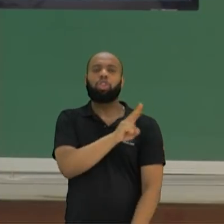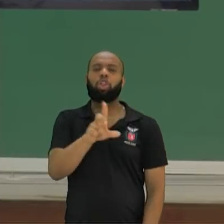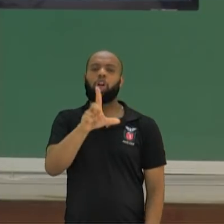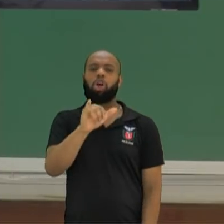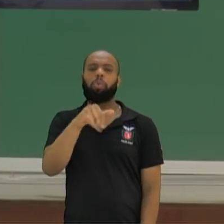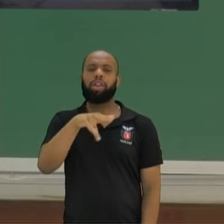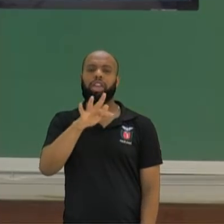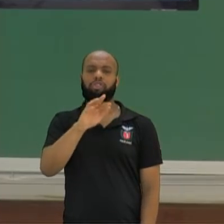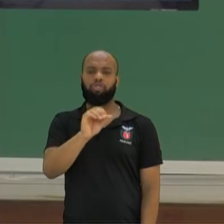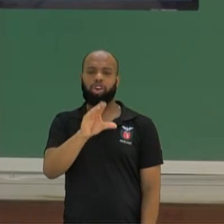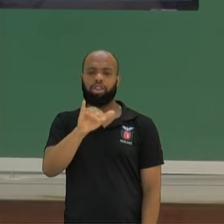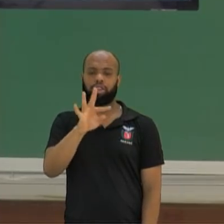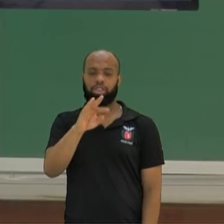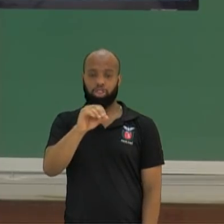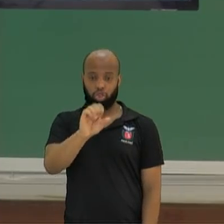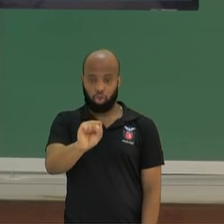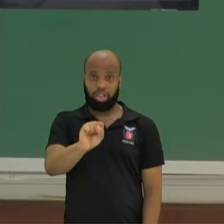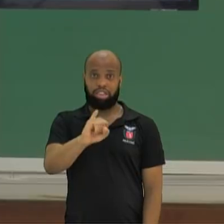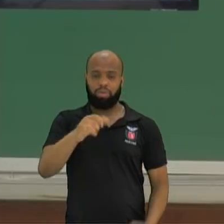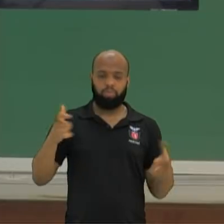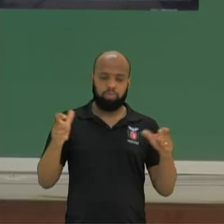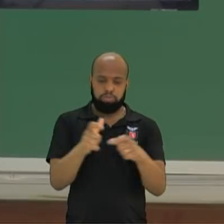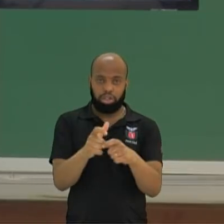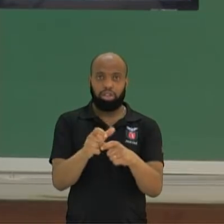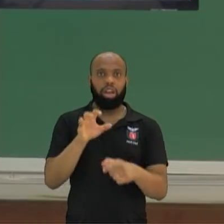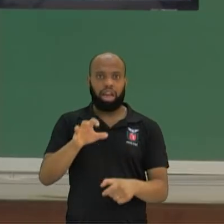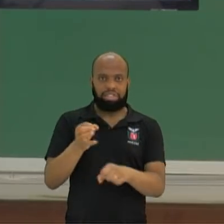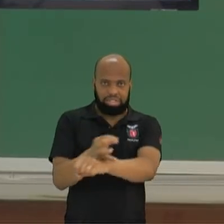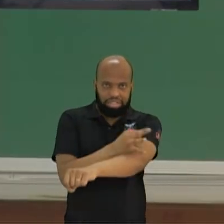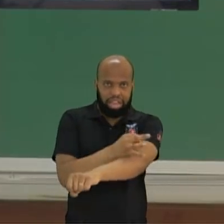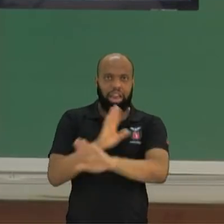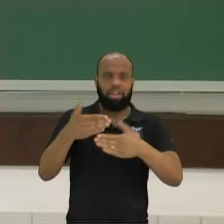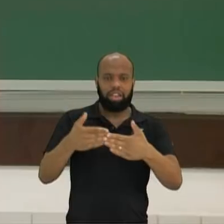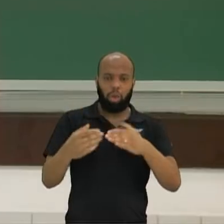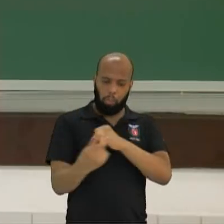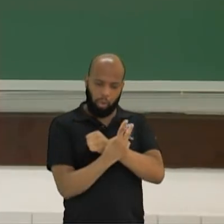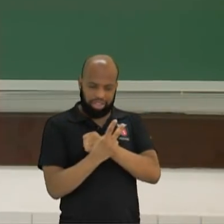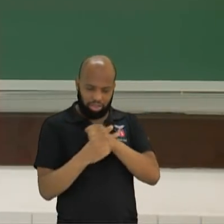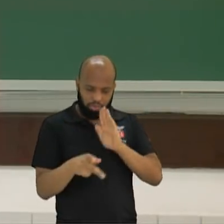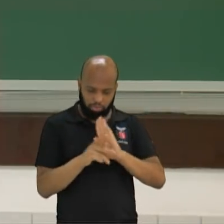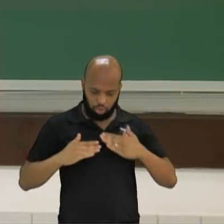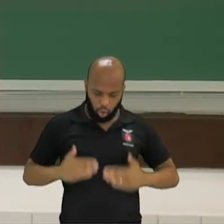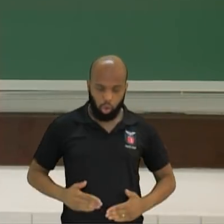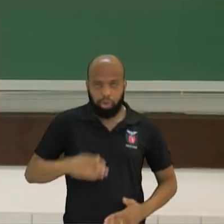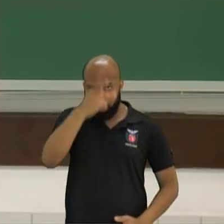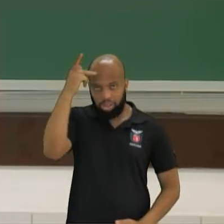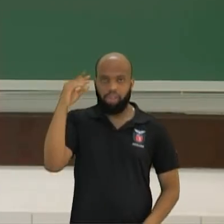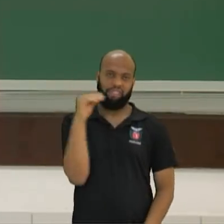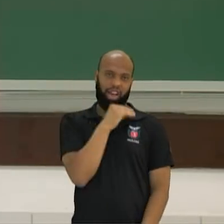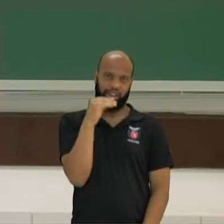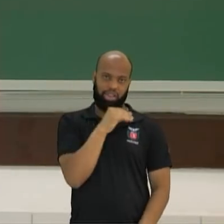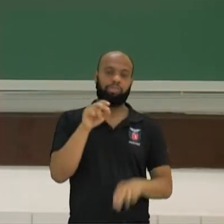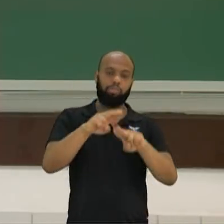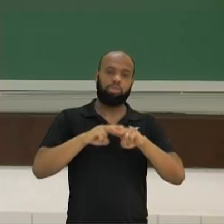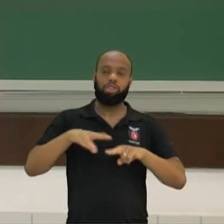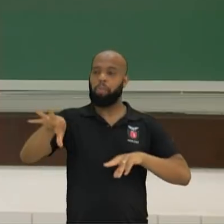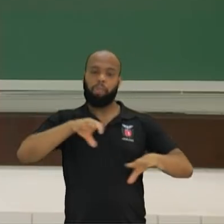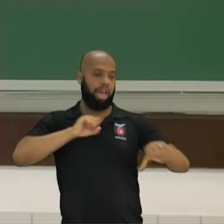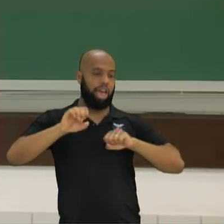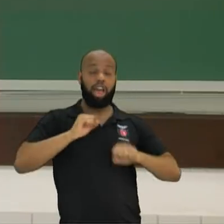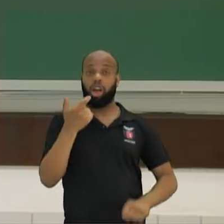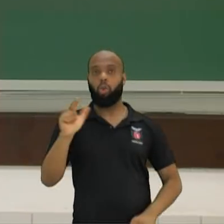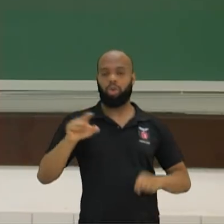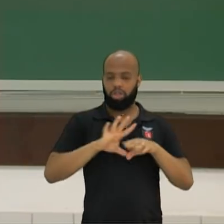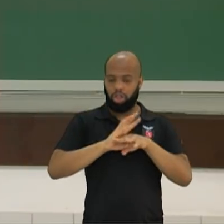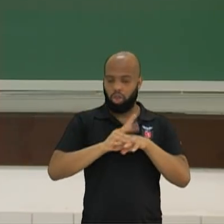E aí, com menos linfócitos, a imunidade da pessoa vai ficando cada vez mais enfraquecida, por isso ela vai pegando